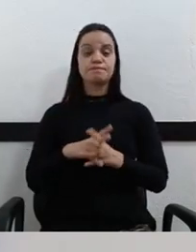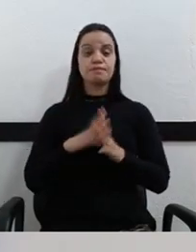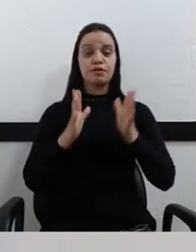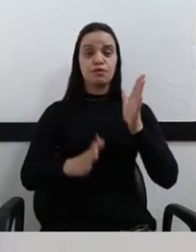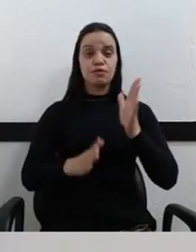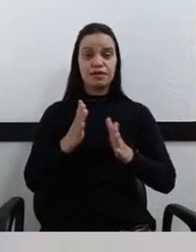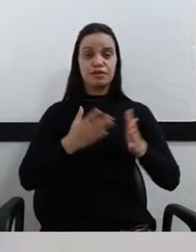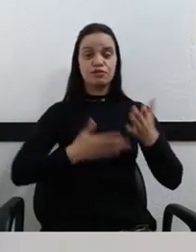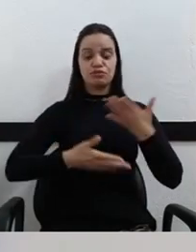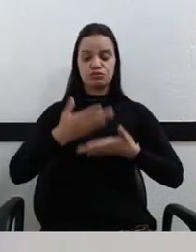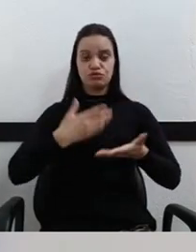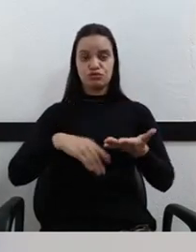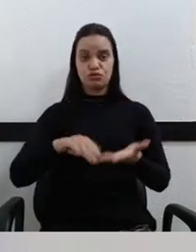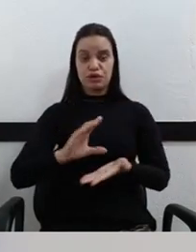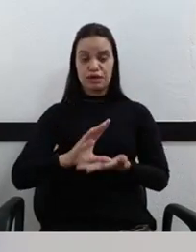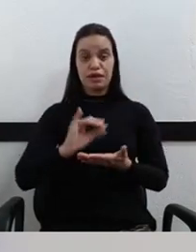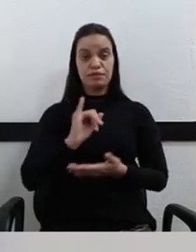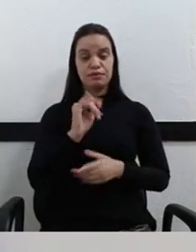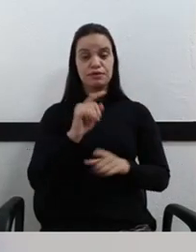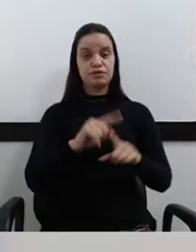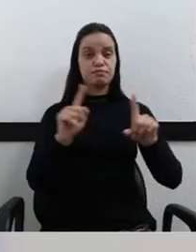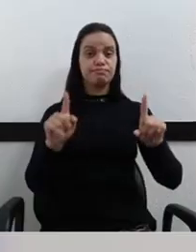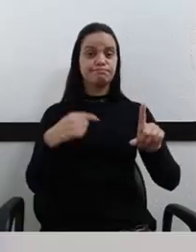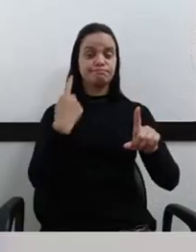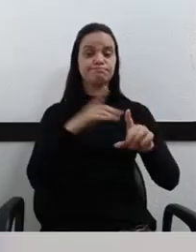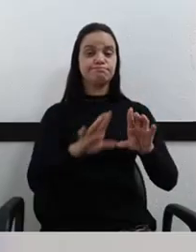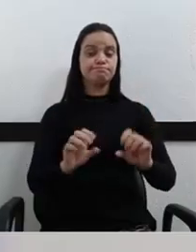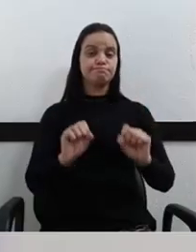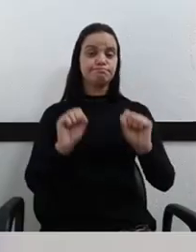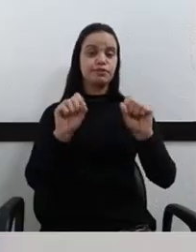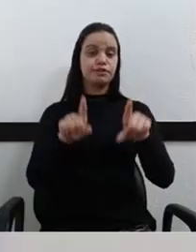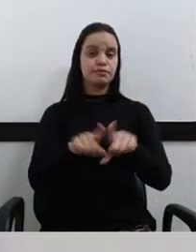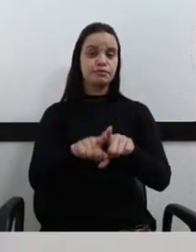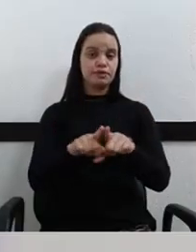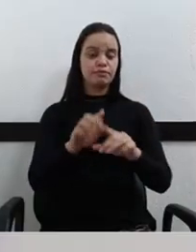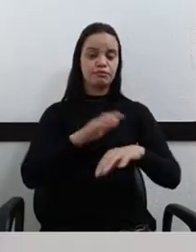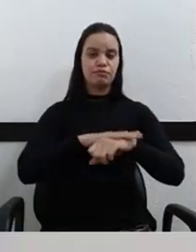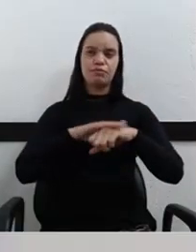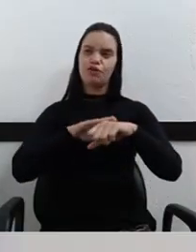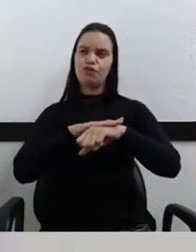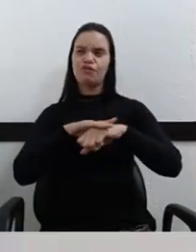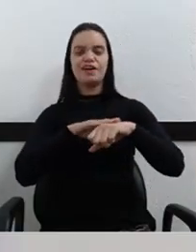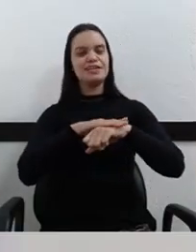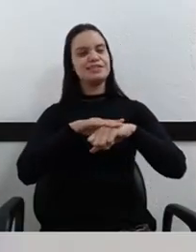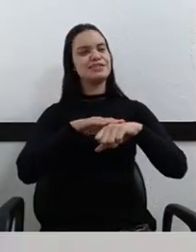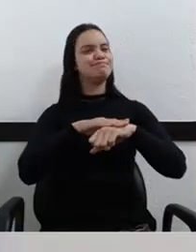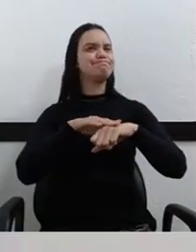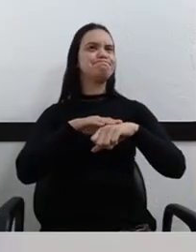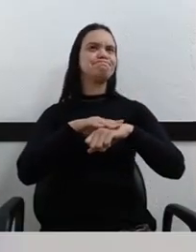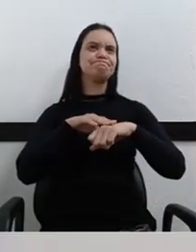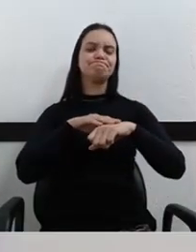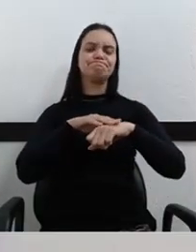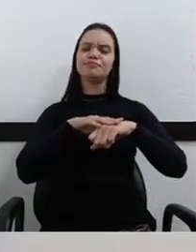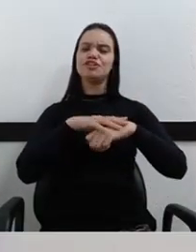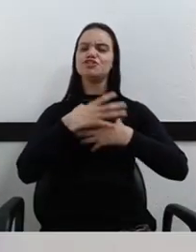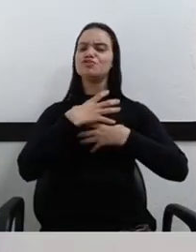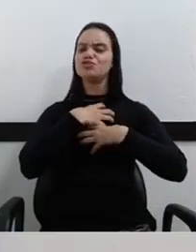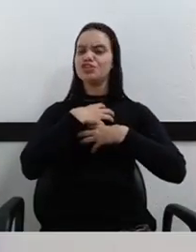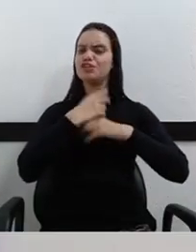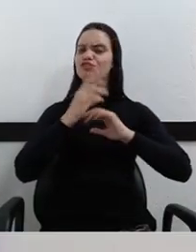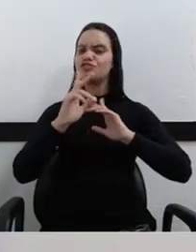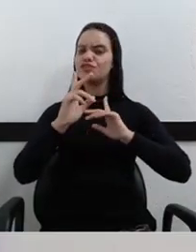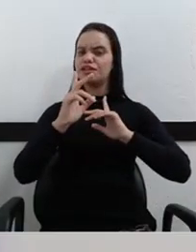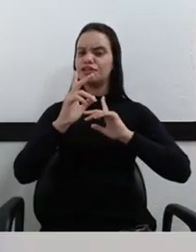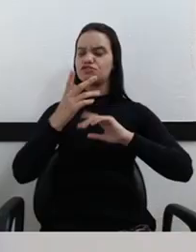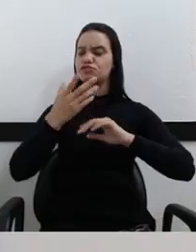importante, mas a gente pode tentar fazer essas conversas de uma outra forma entre